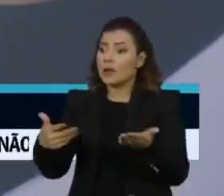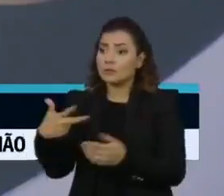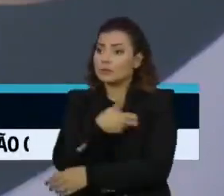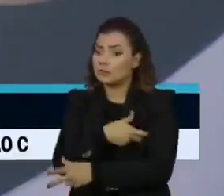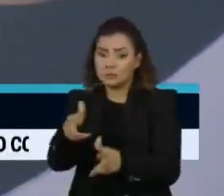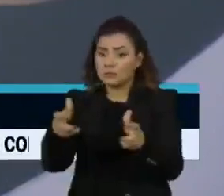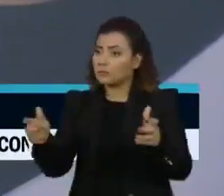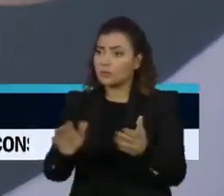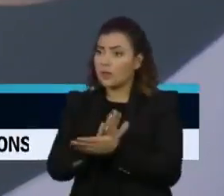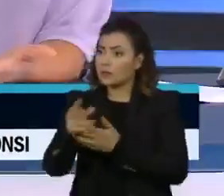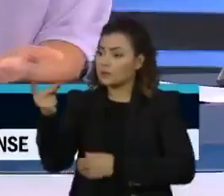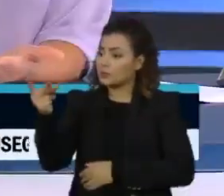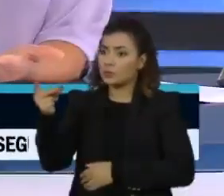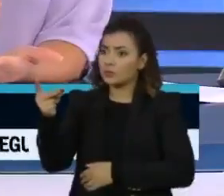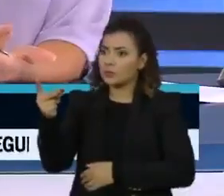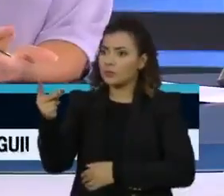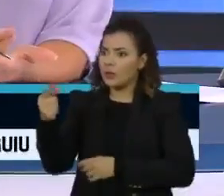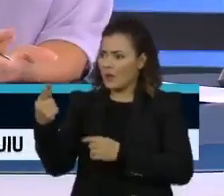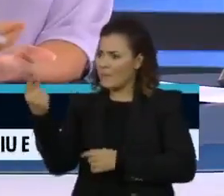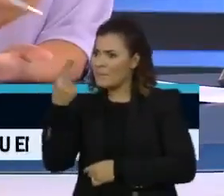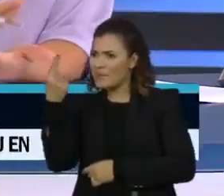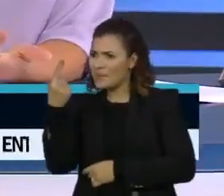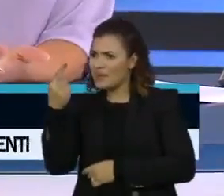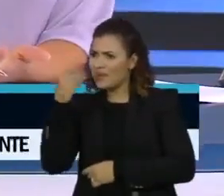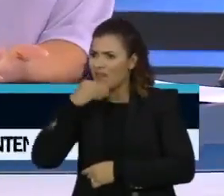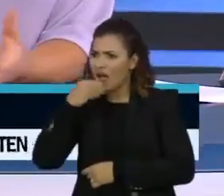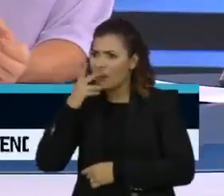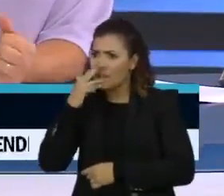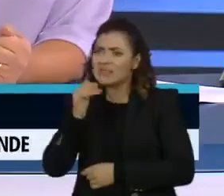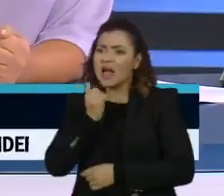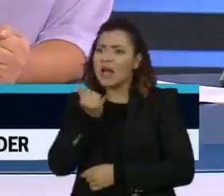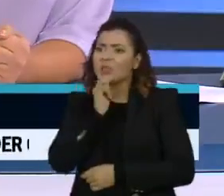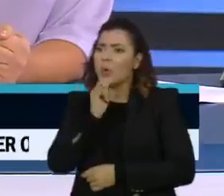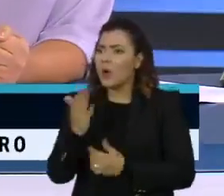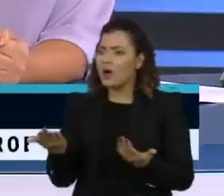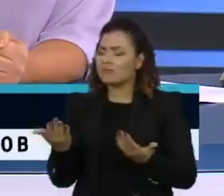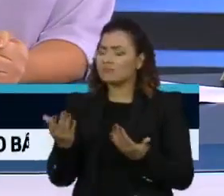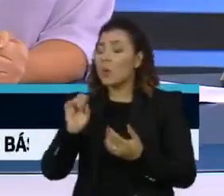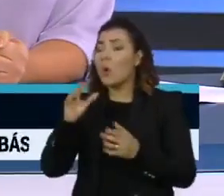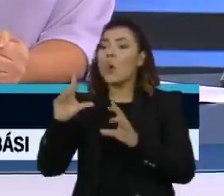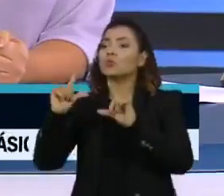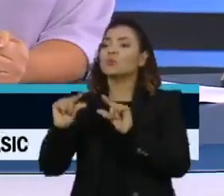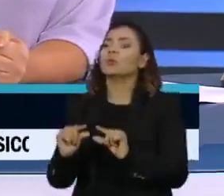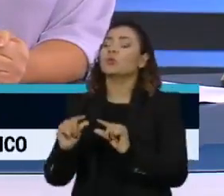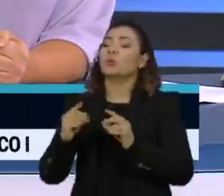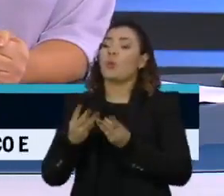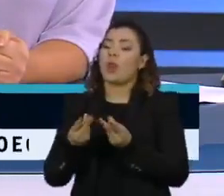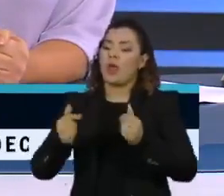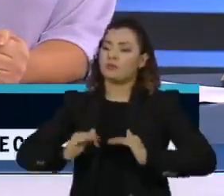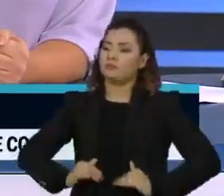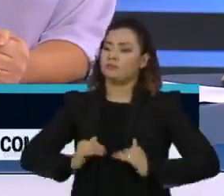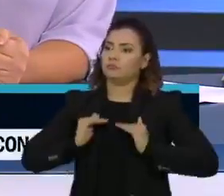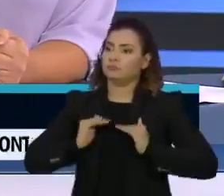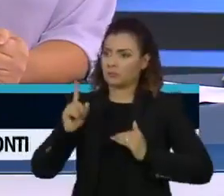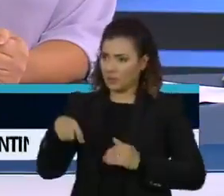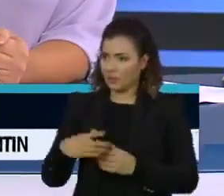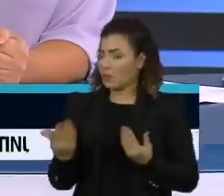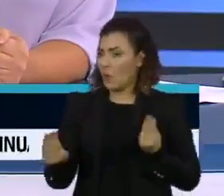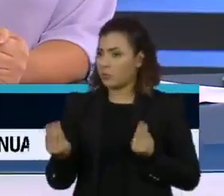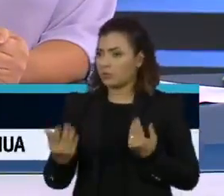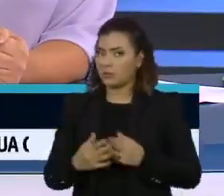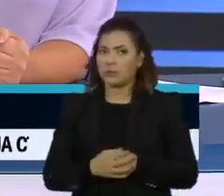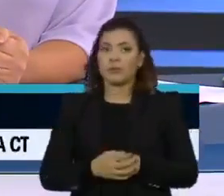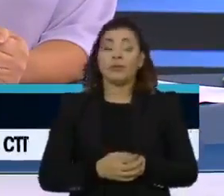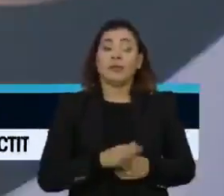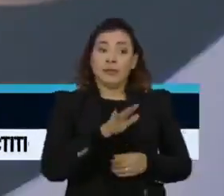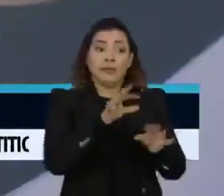na aplicação da segunda dose faz a primeira dose se totalmente perdido só reduz a eficácia contra o coronavírus